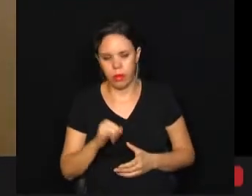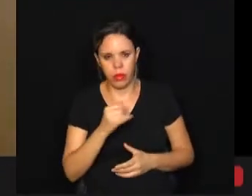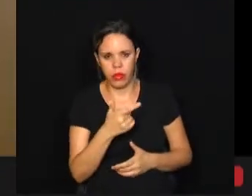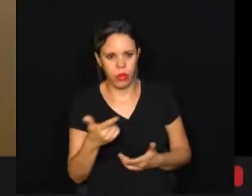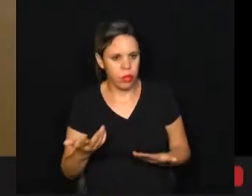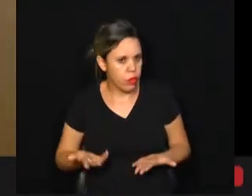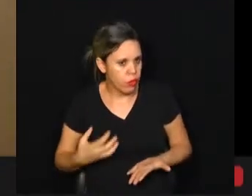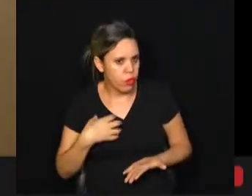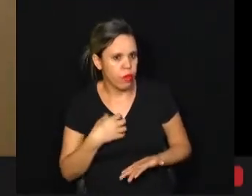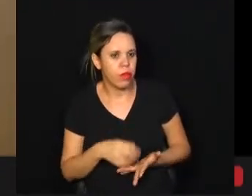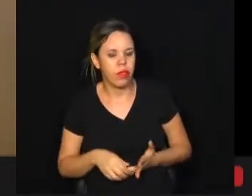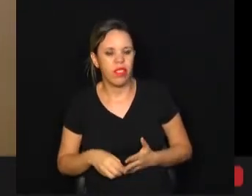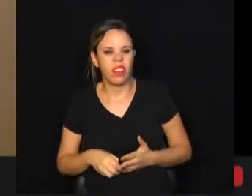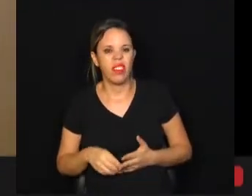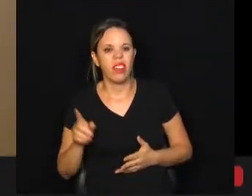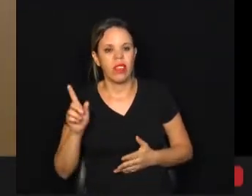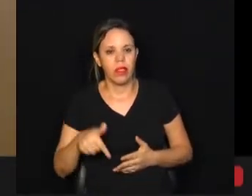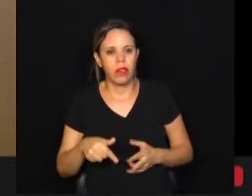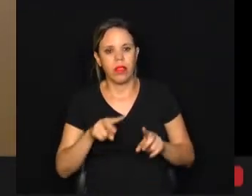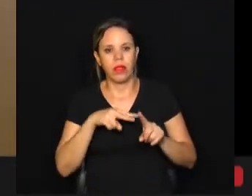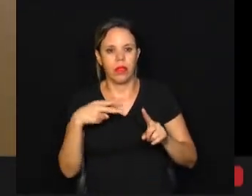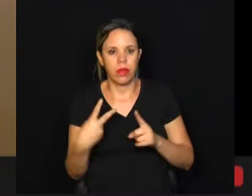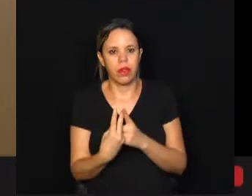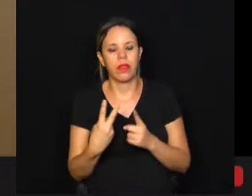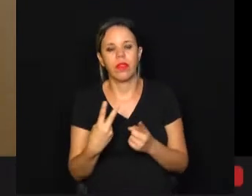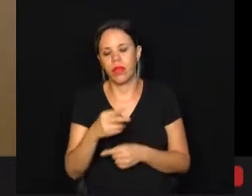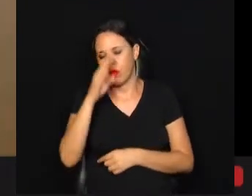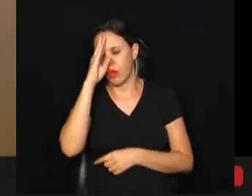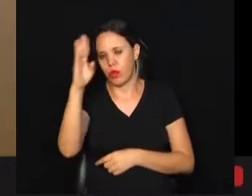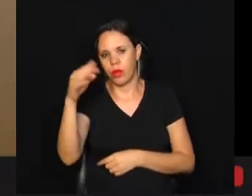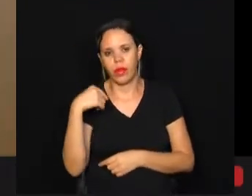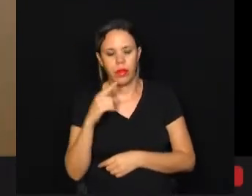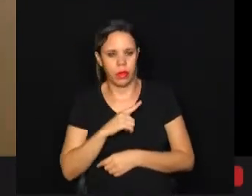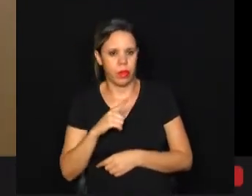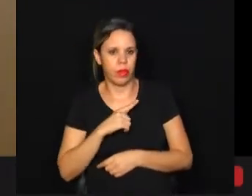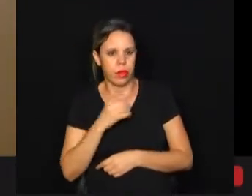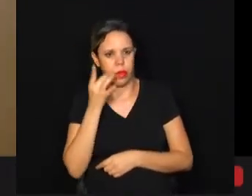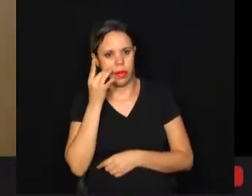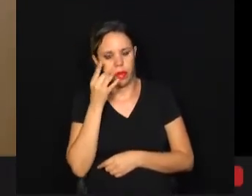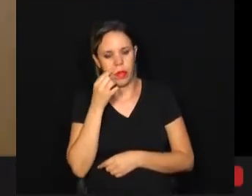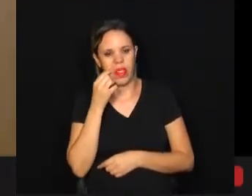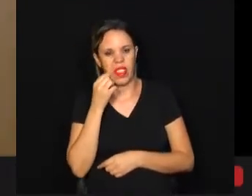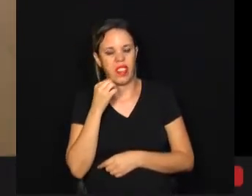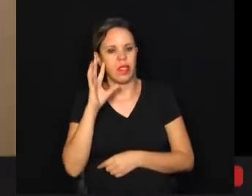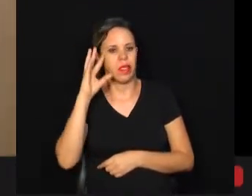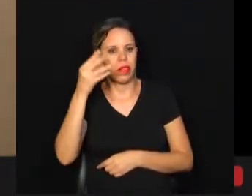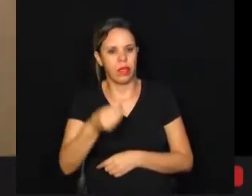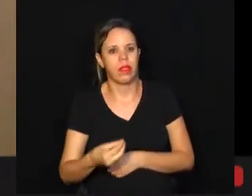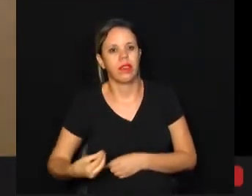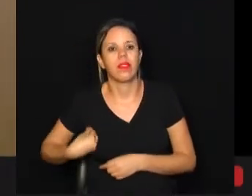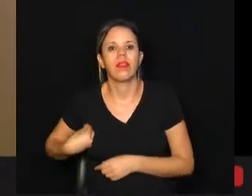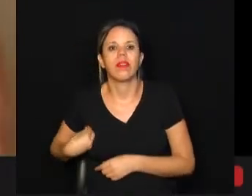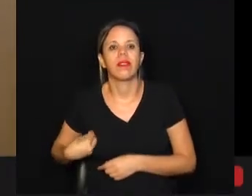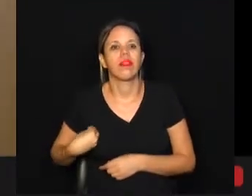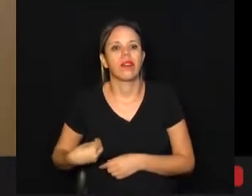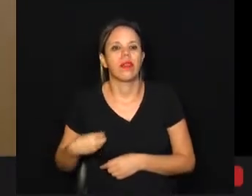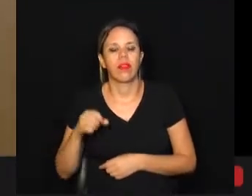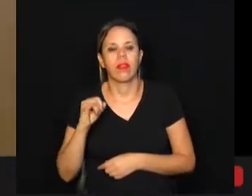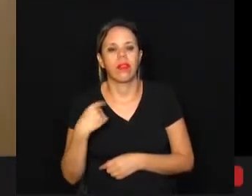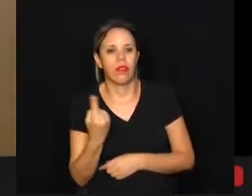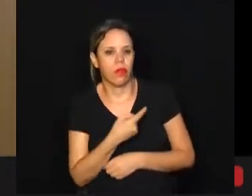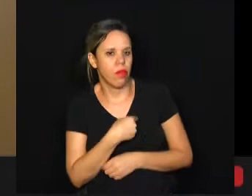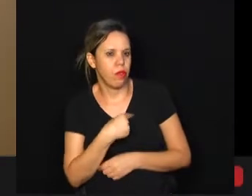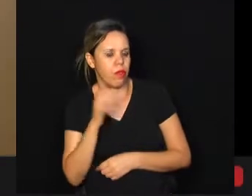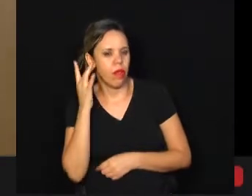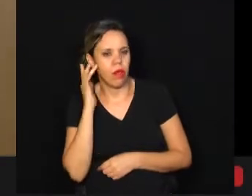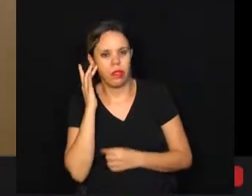maneira. Então, esses aspectos são muito fundamentais a gente ter presente e compreender que eles existem para que a gente